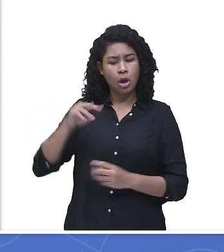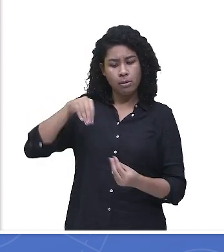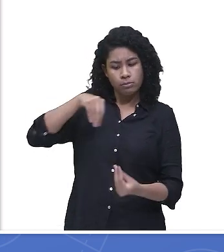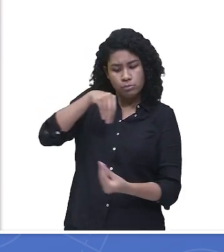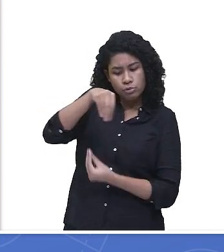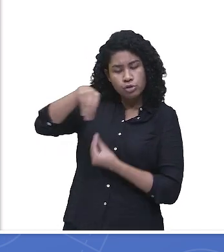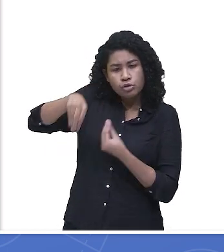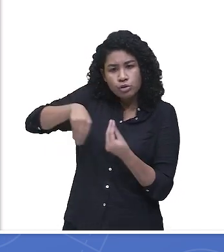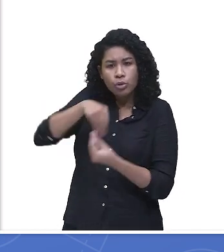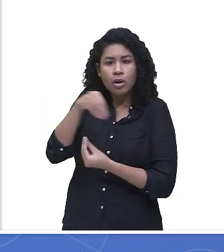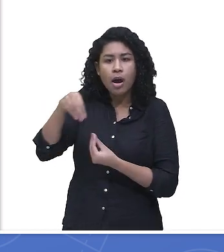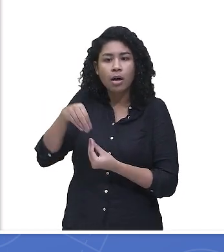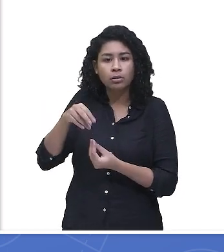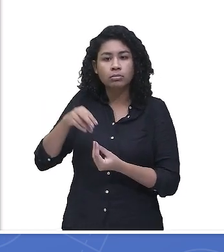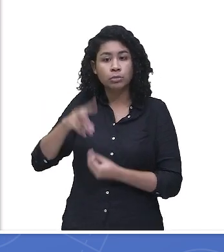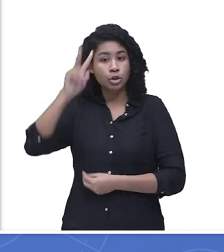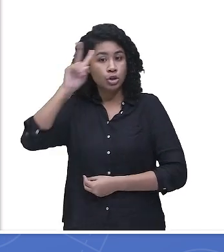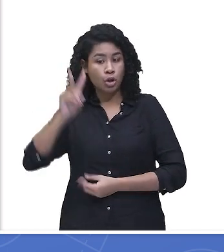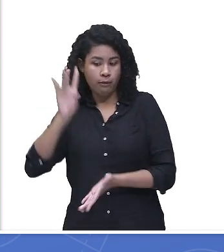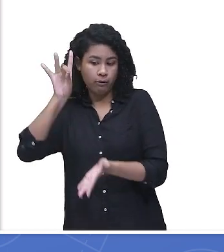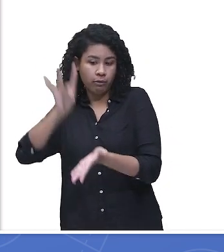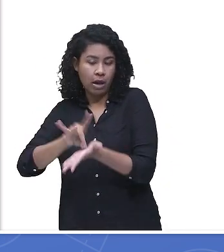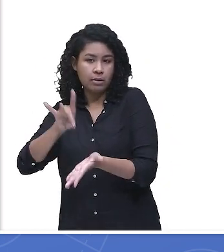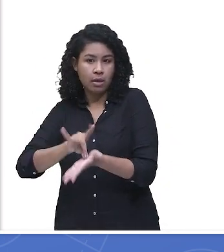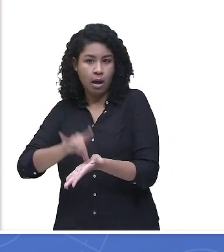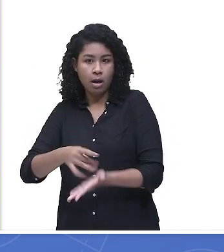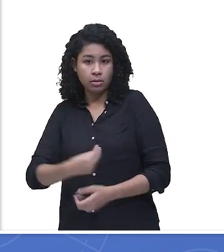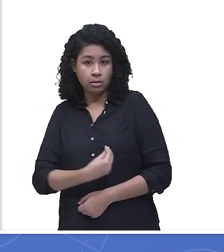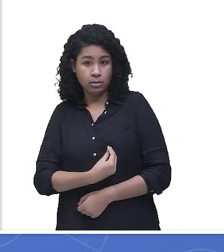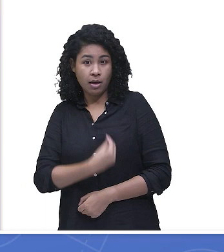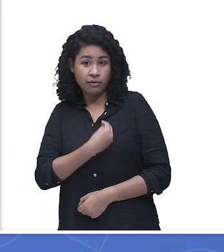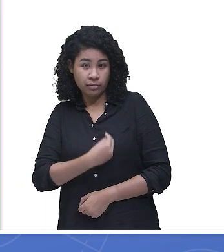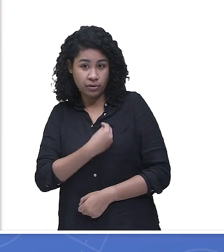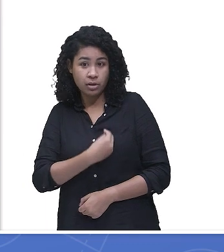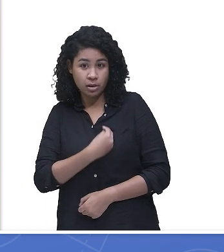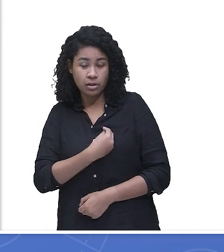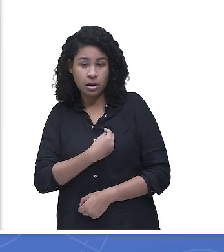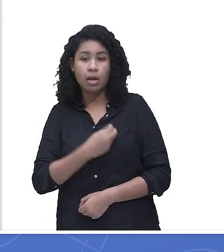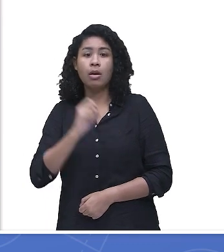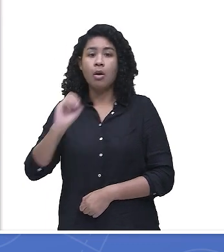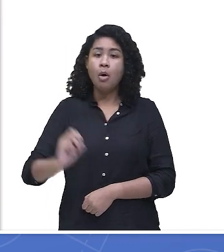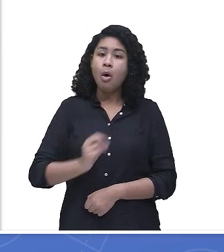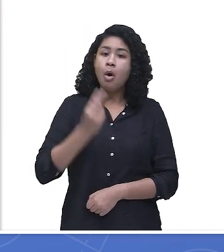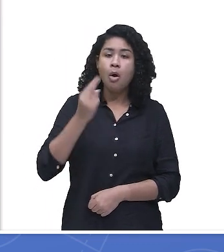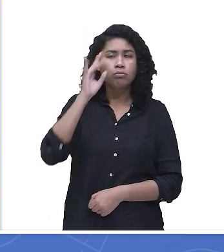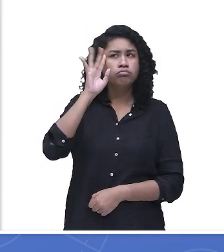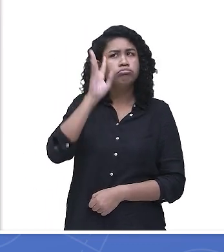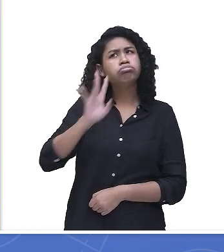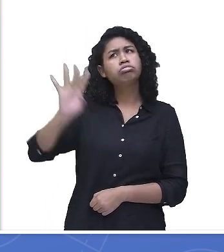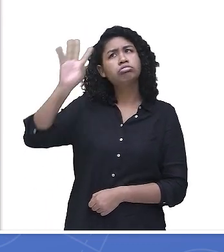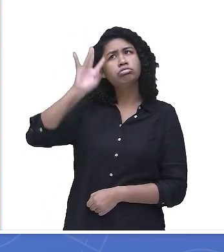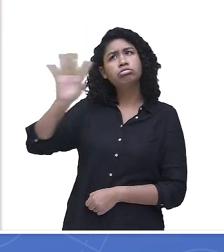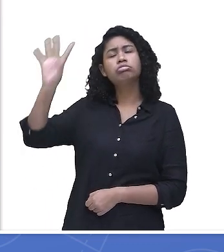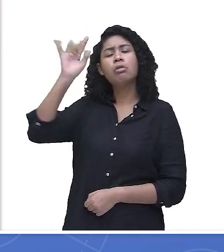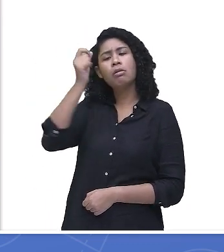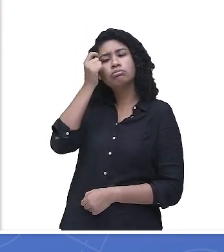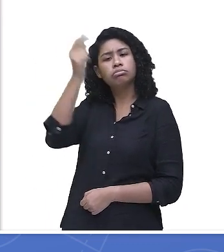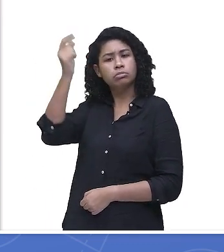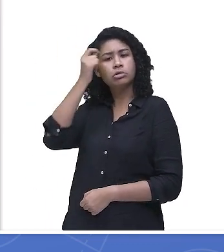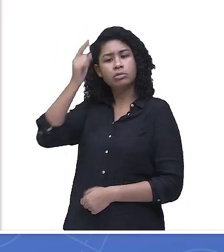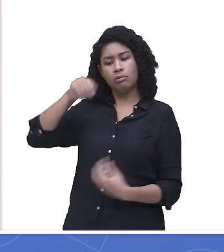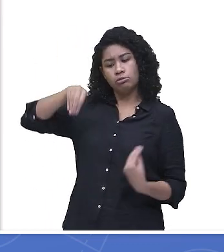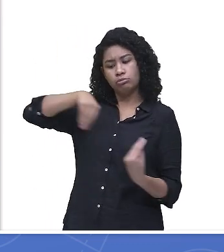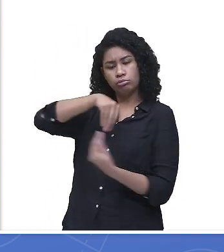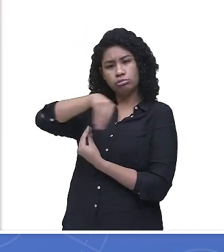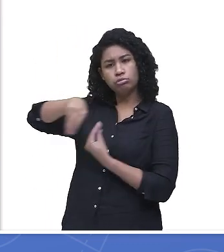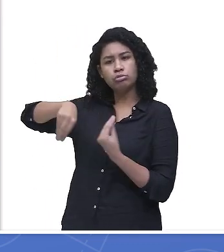misturar ficção, certo? O que não é real com a realidade, ok? Então